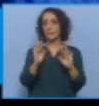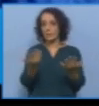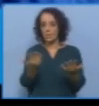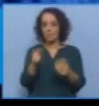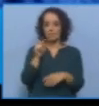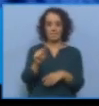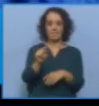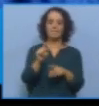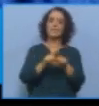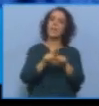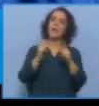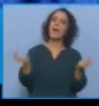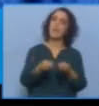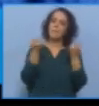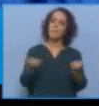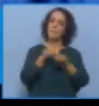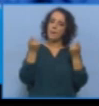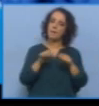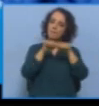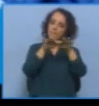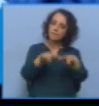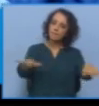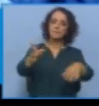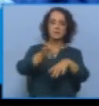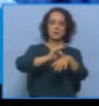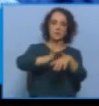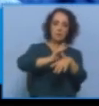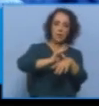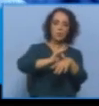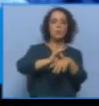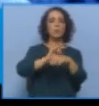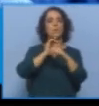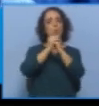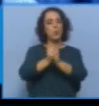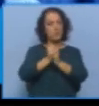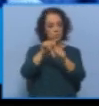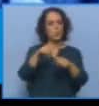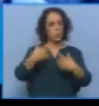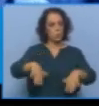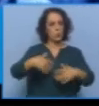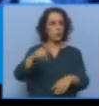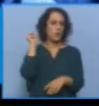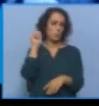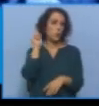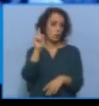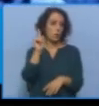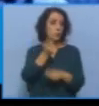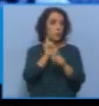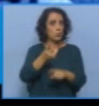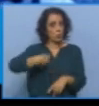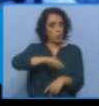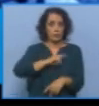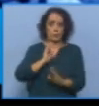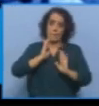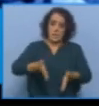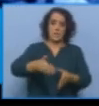lançar esta campanha de sensibilização e de oração, eu acho que é muito importante, porque precisamos do